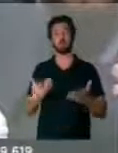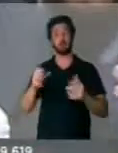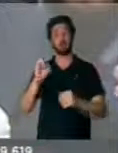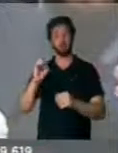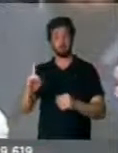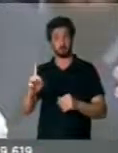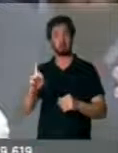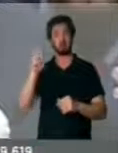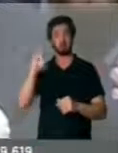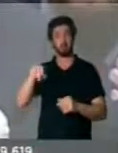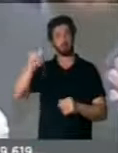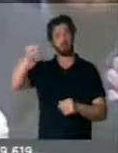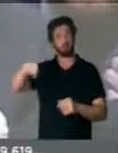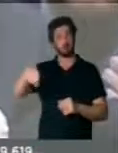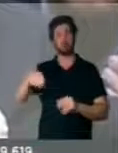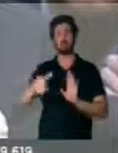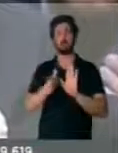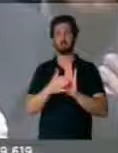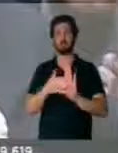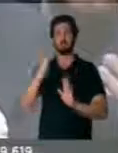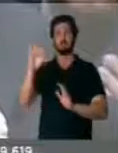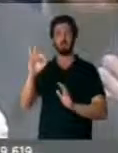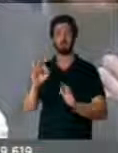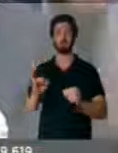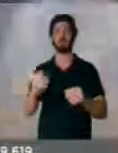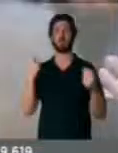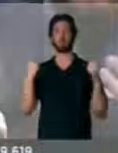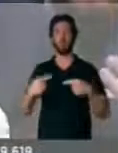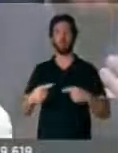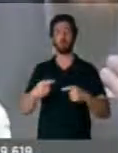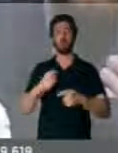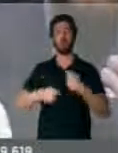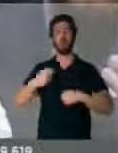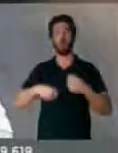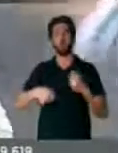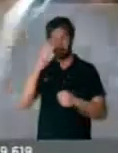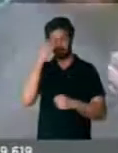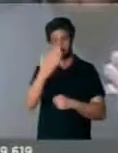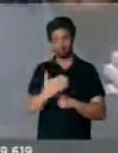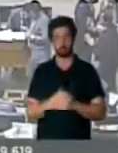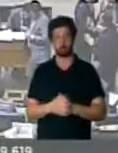solidariedade é sim as 10 medidas de combate à corrupção. Muito obrigado, presidente.